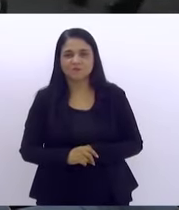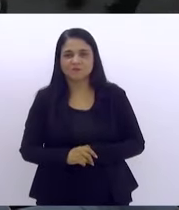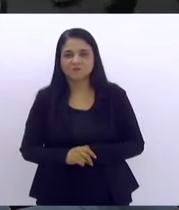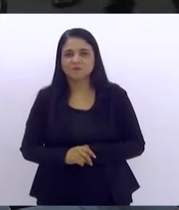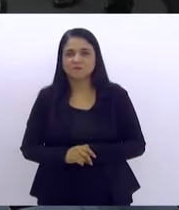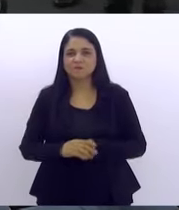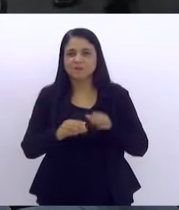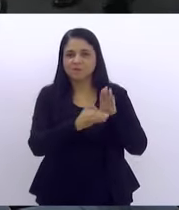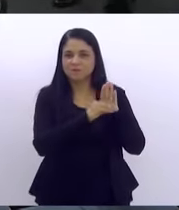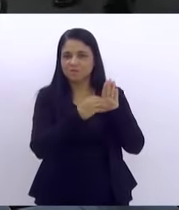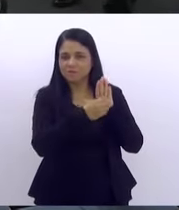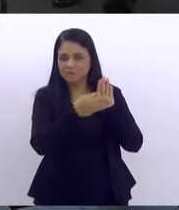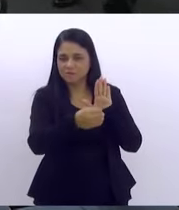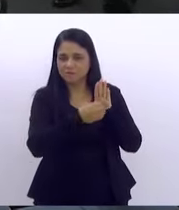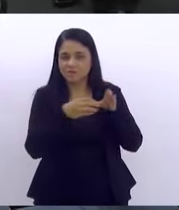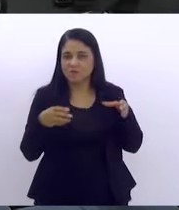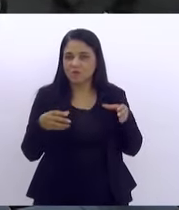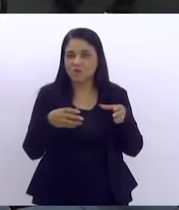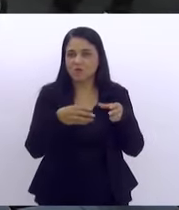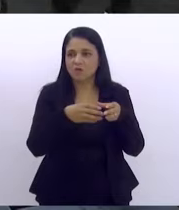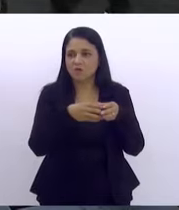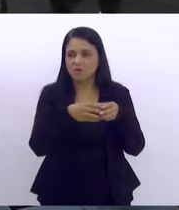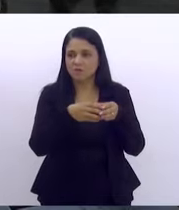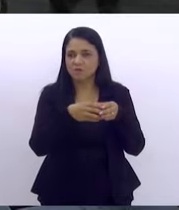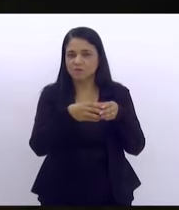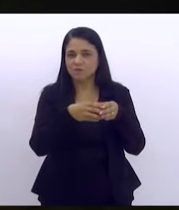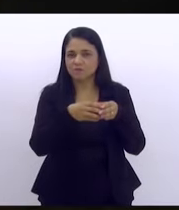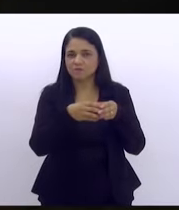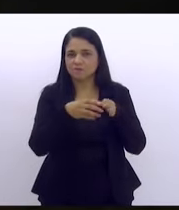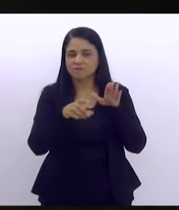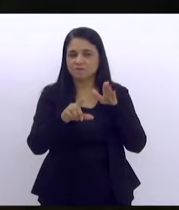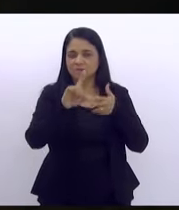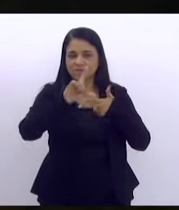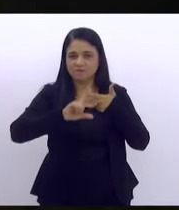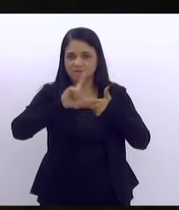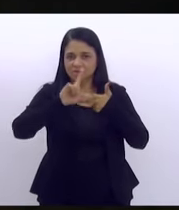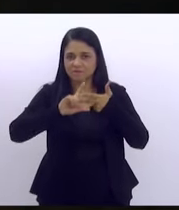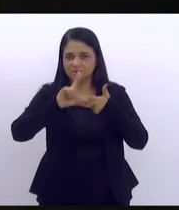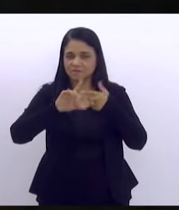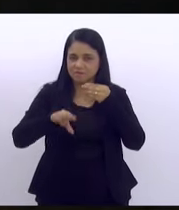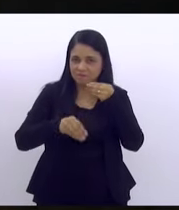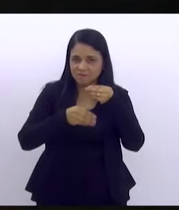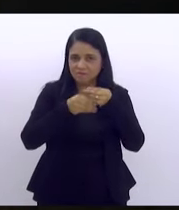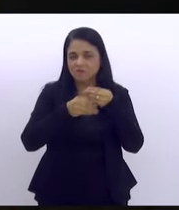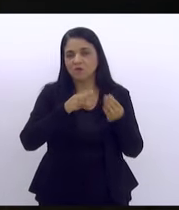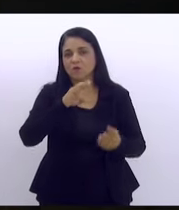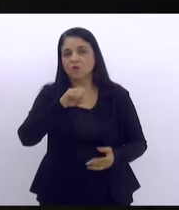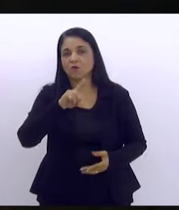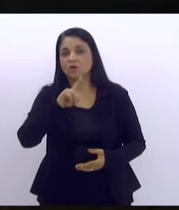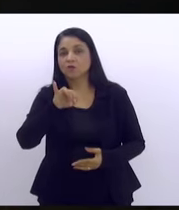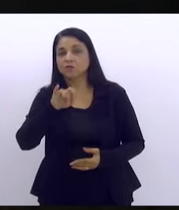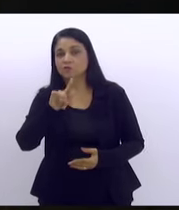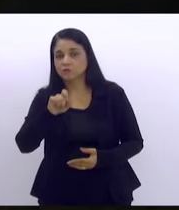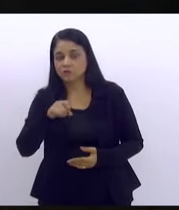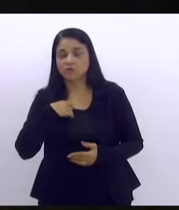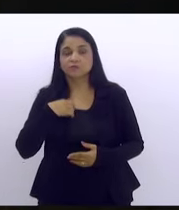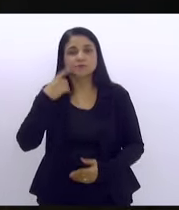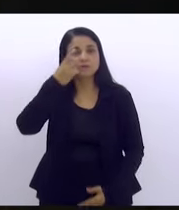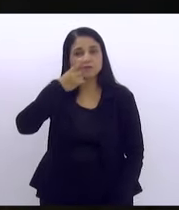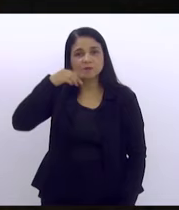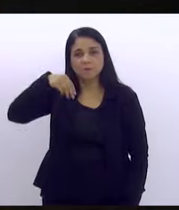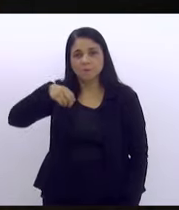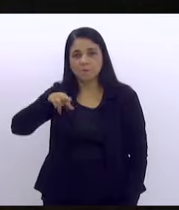Para emitir parecer pela Comissão de Legislação Constitucional Complementar e Códigos, deputado Marcelo Dino.